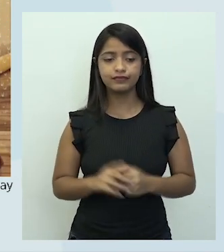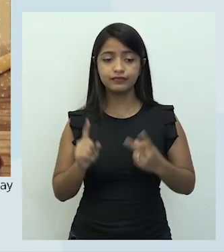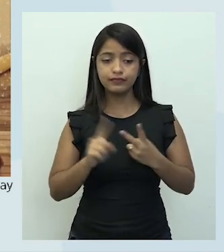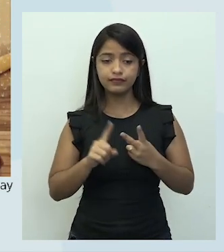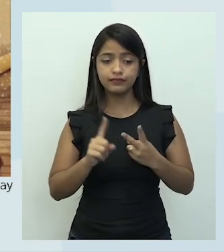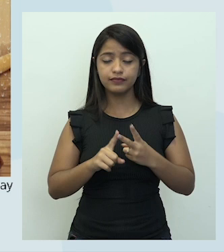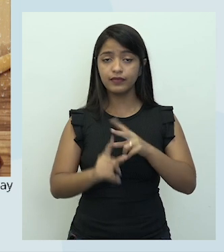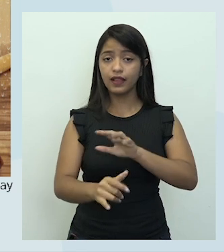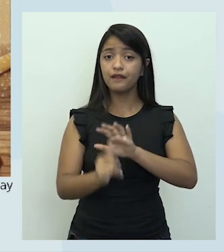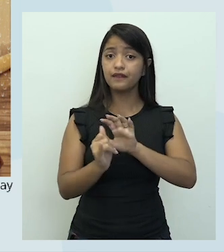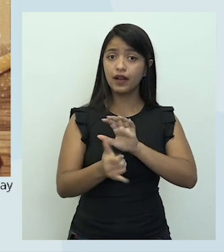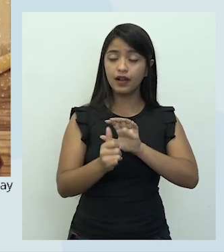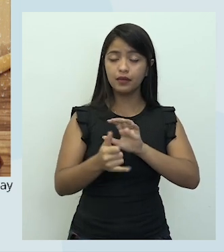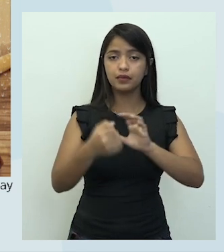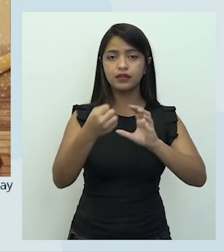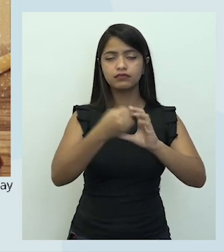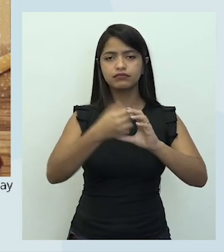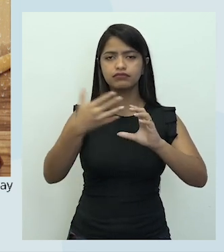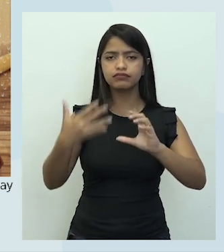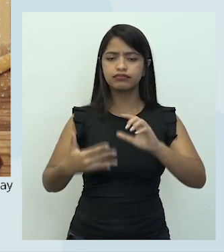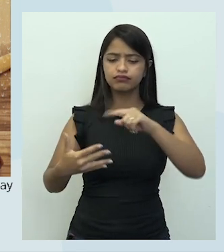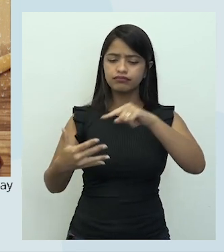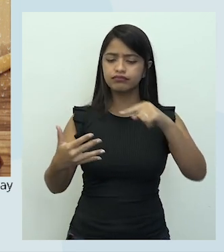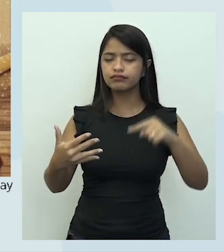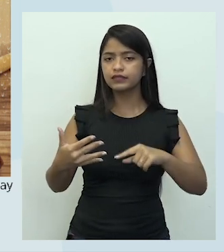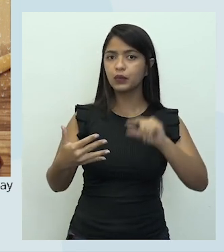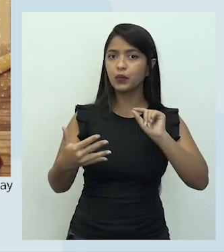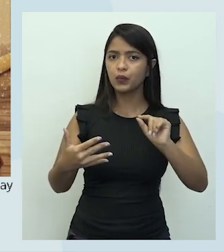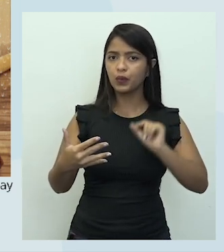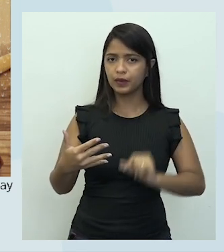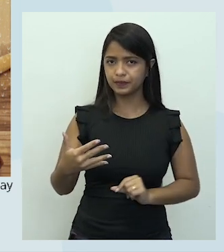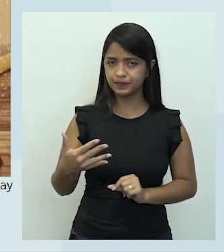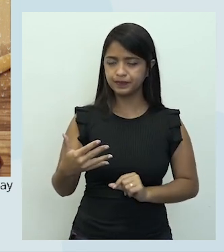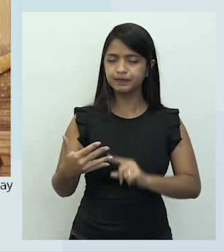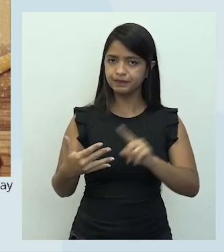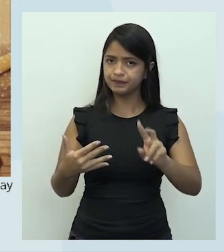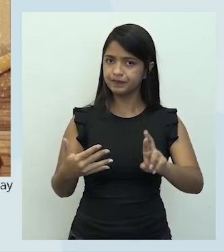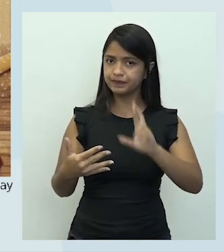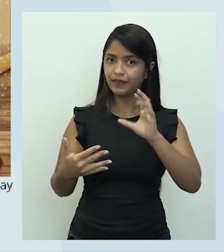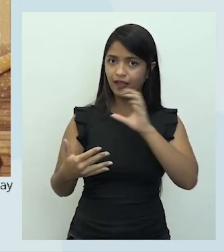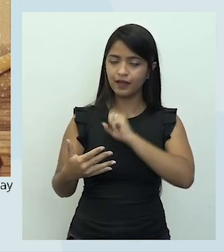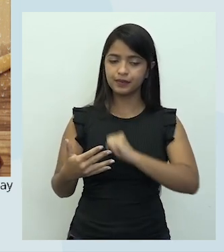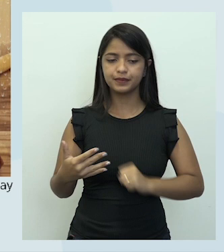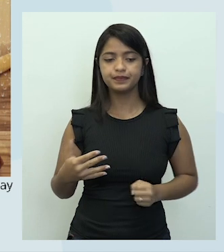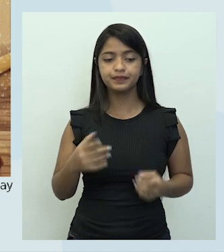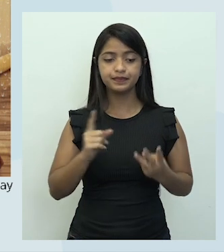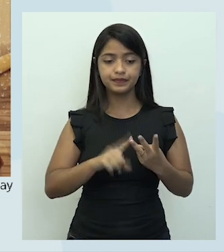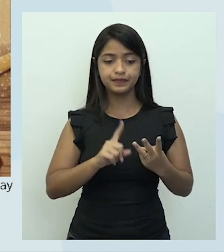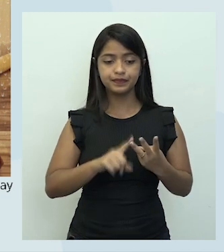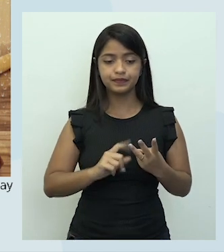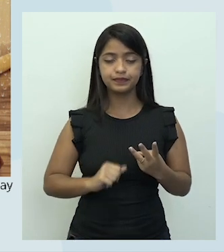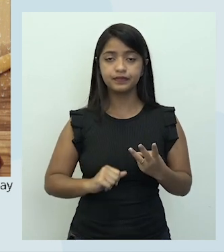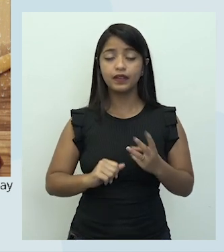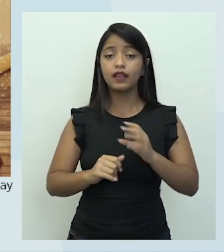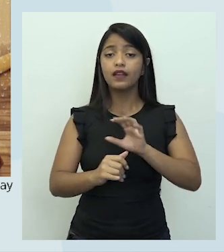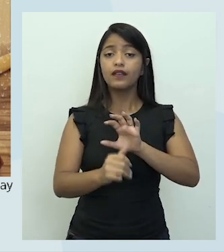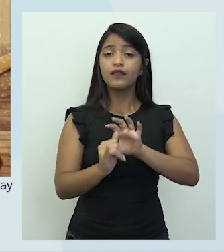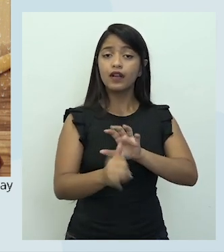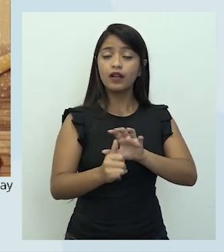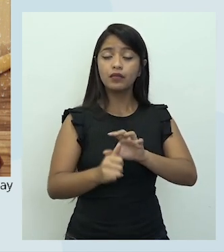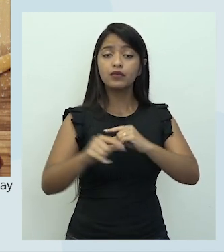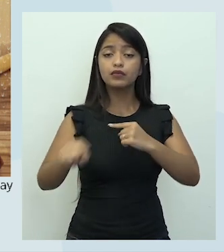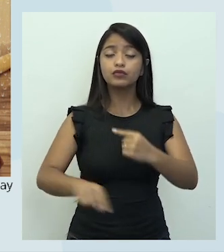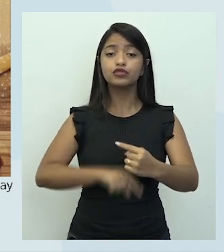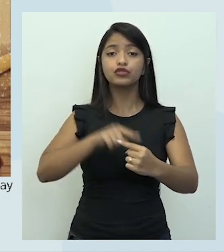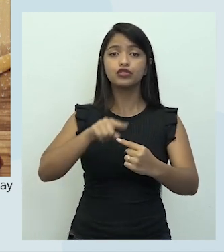são as características do gênero textual fábula? Então, coloquem rapidinho aí. Você sabe qual é a função